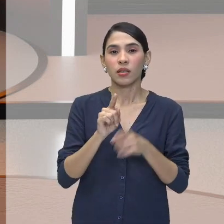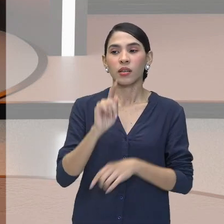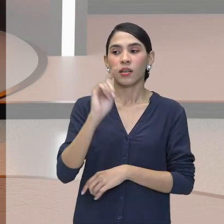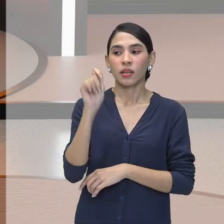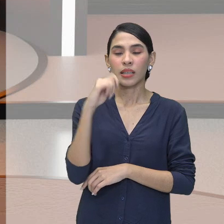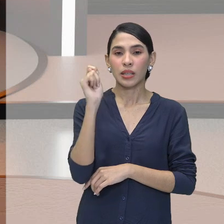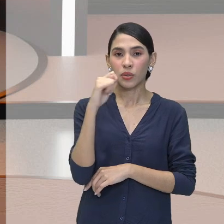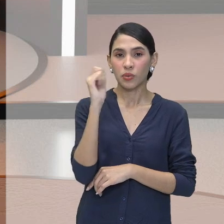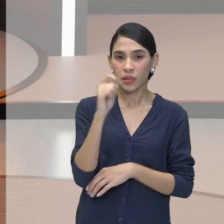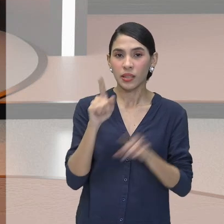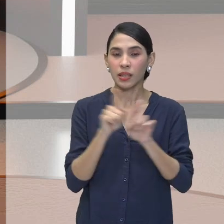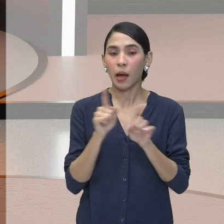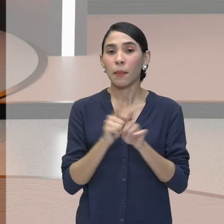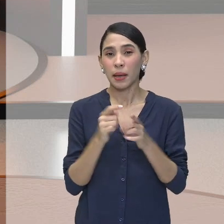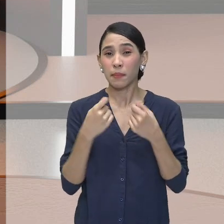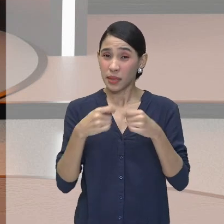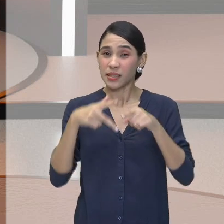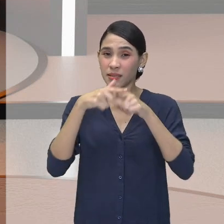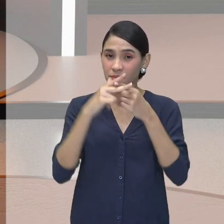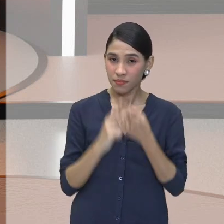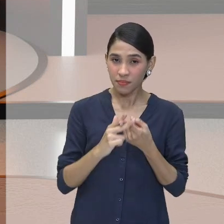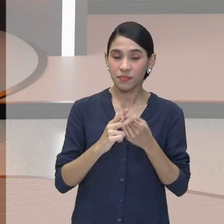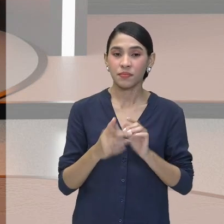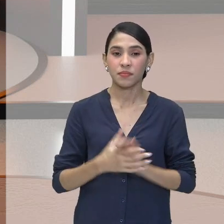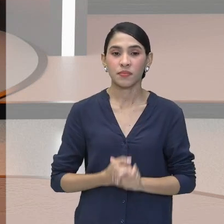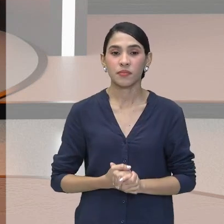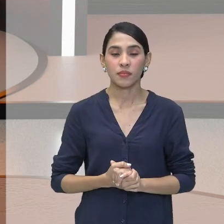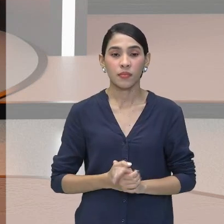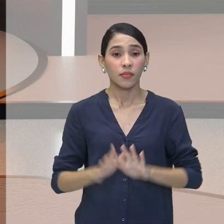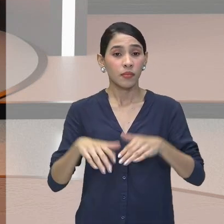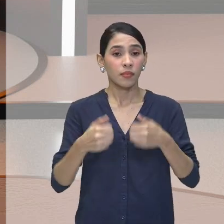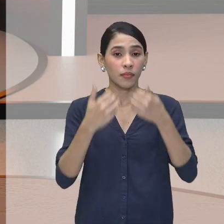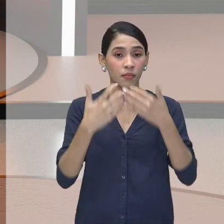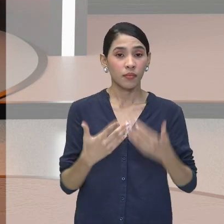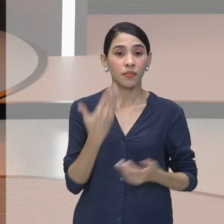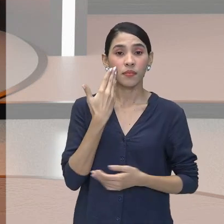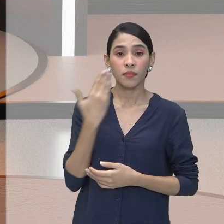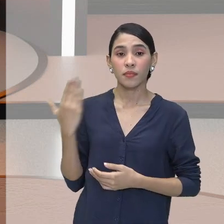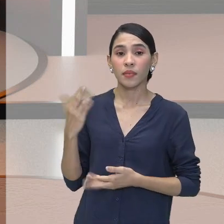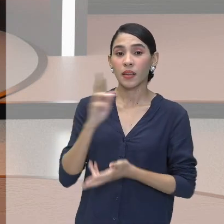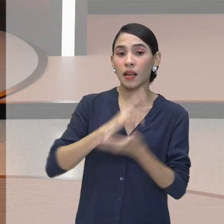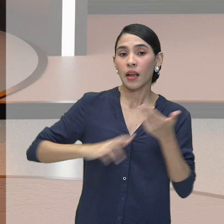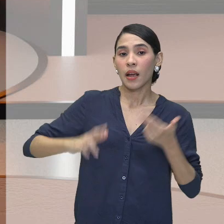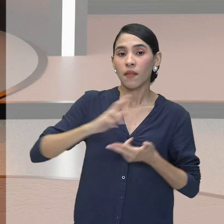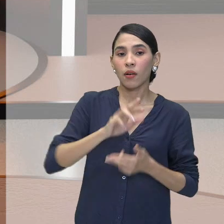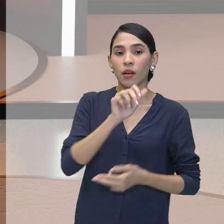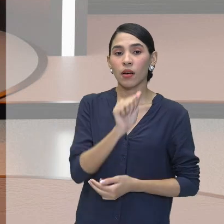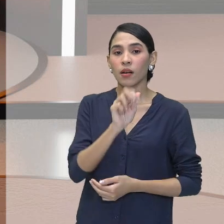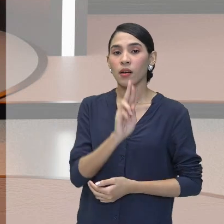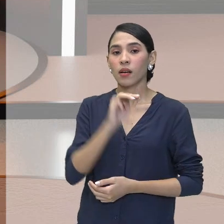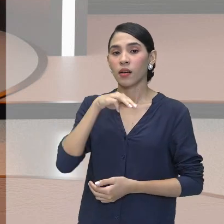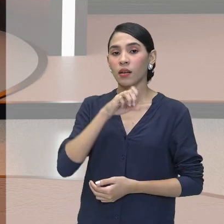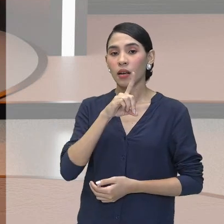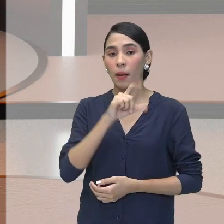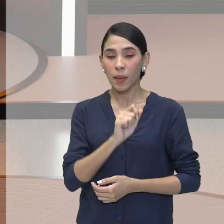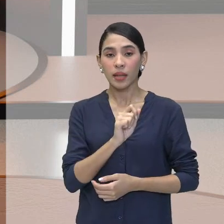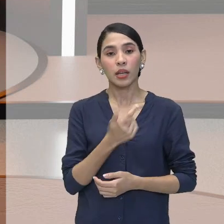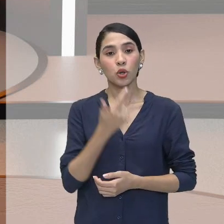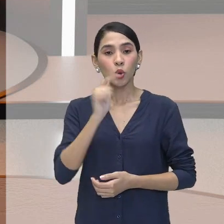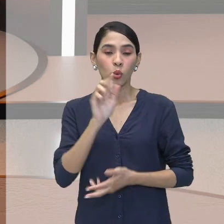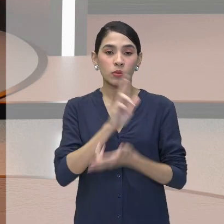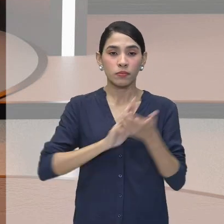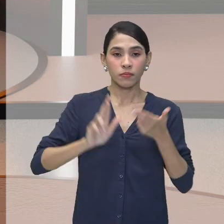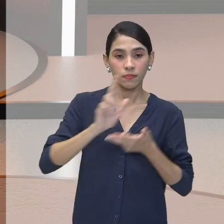que resolver também da mesma forma, ok? Então vamos falar um pouco sobre essas revoltas da Armada e outras rebeliões.